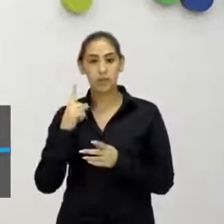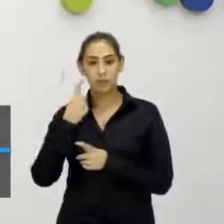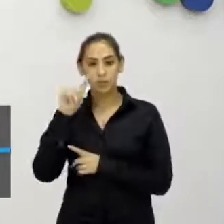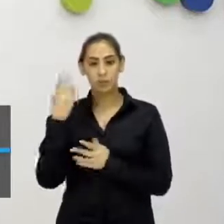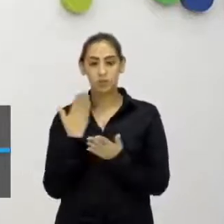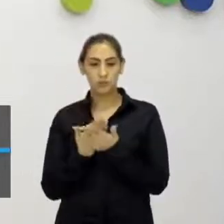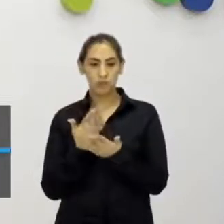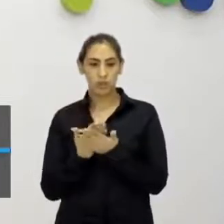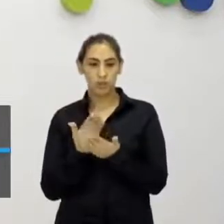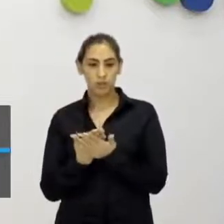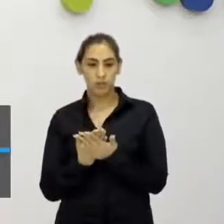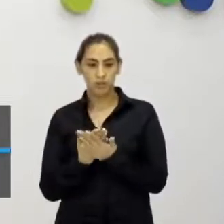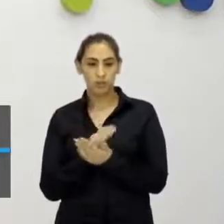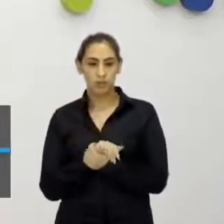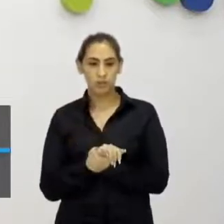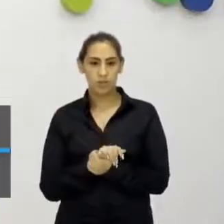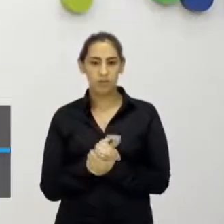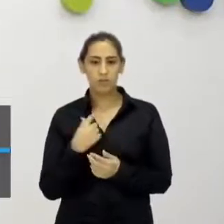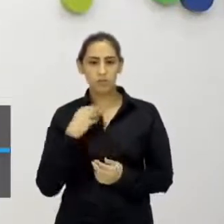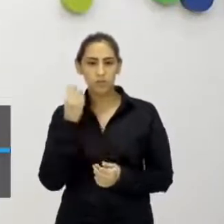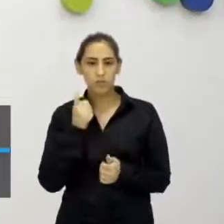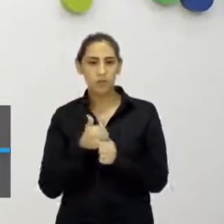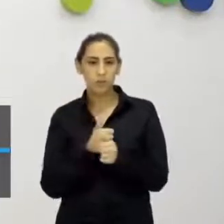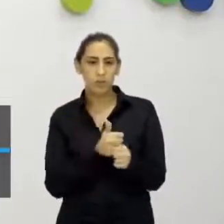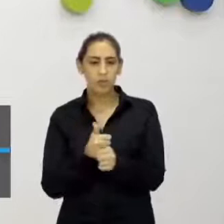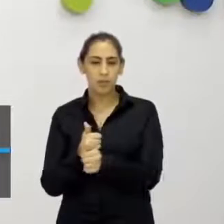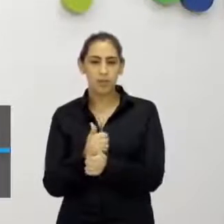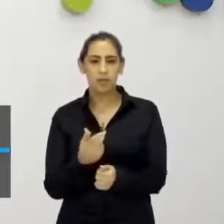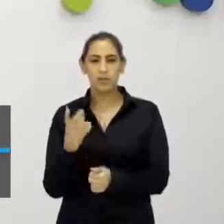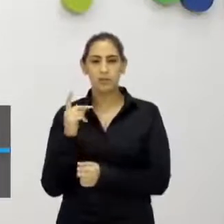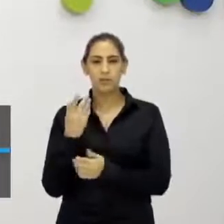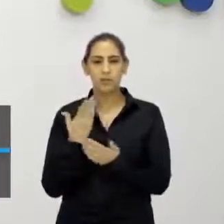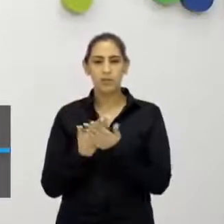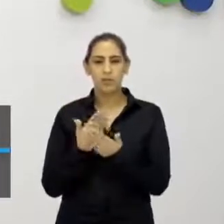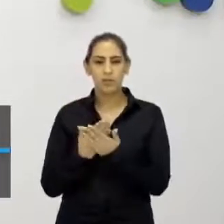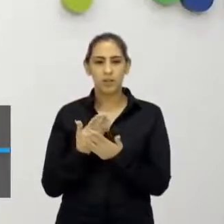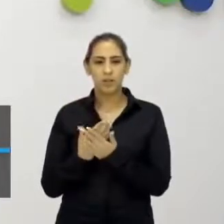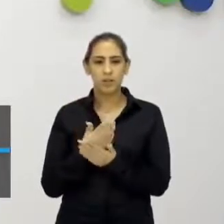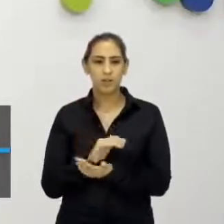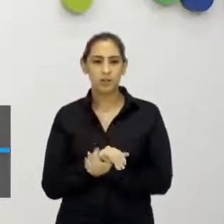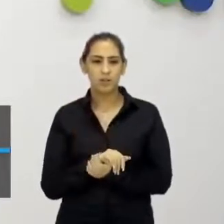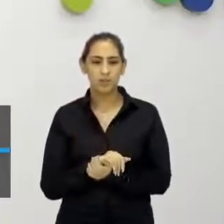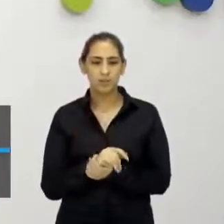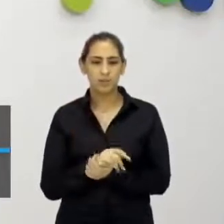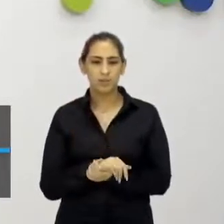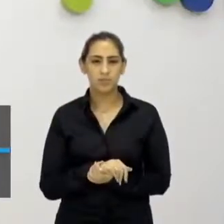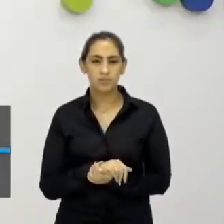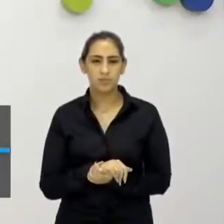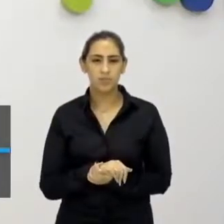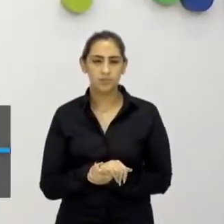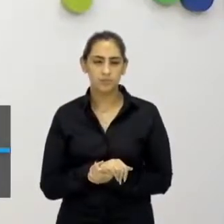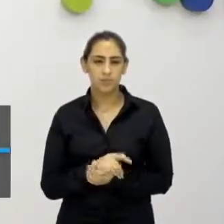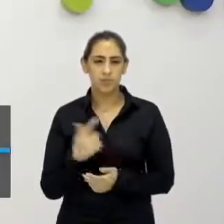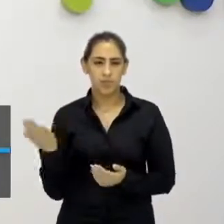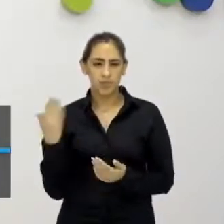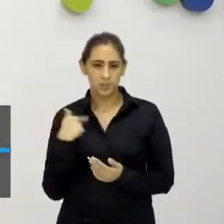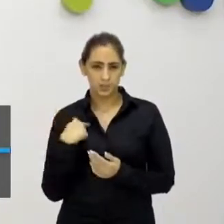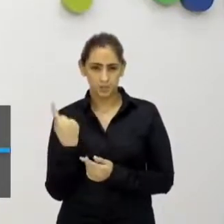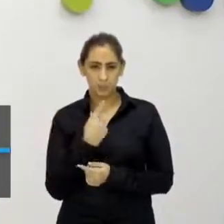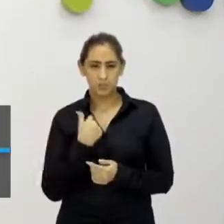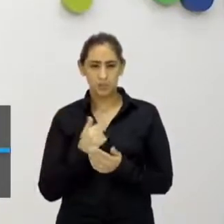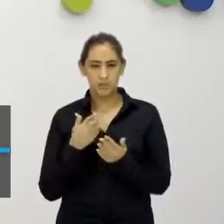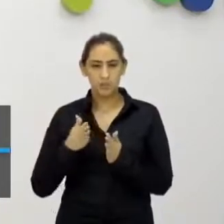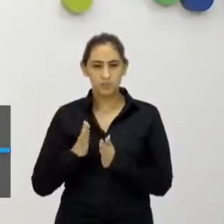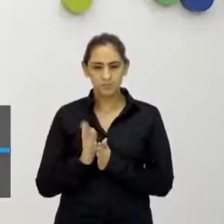Tayana ficou sozinha, eu pude acompanhar, dei uma olhada na aula, vocês viram um vídeo super bacana falando sobre a importância da leitura. E estamos, ao